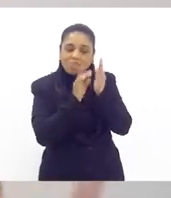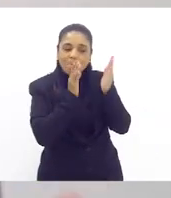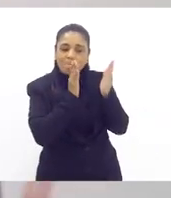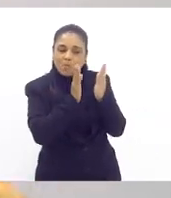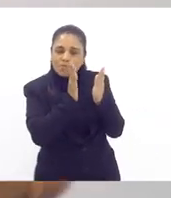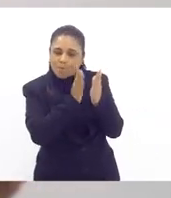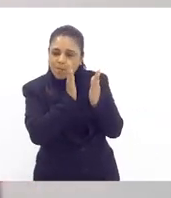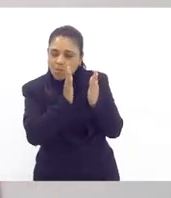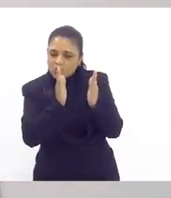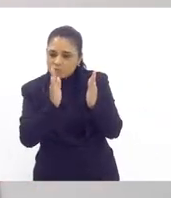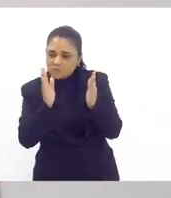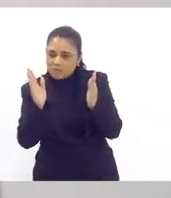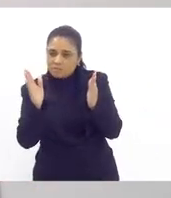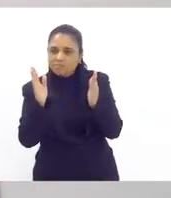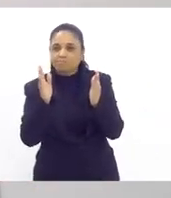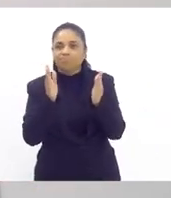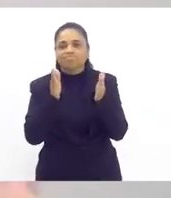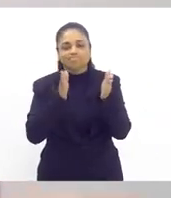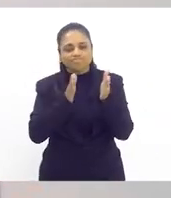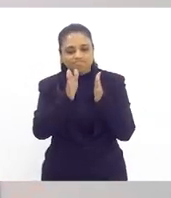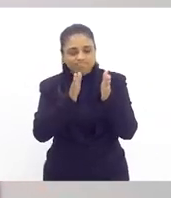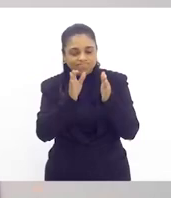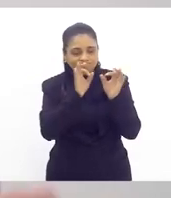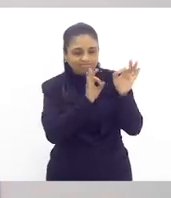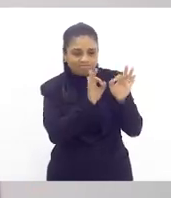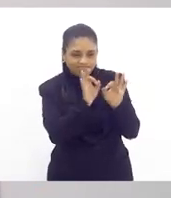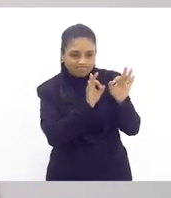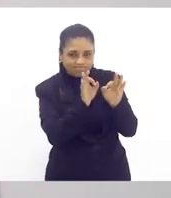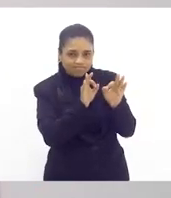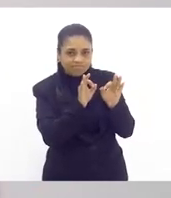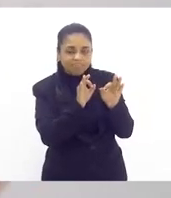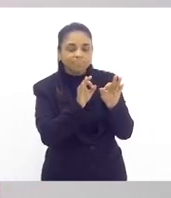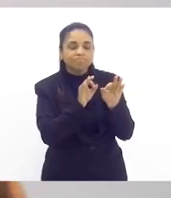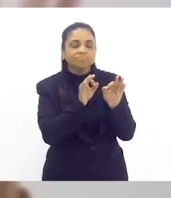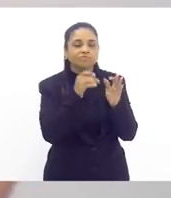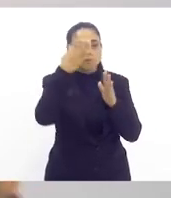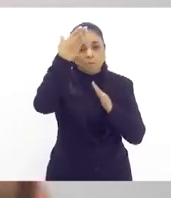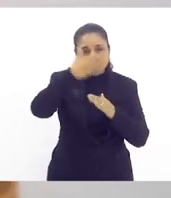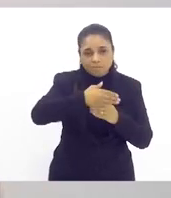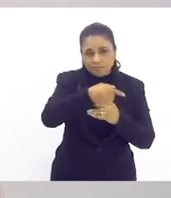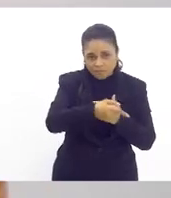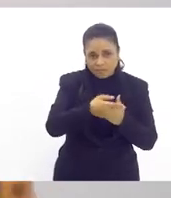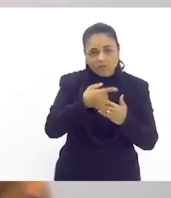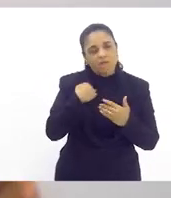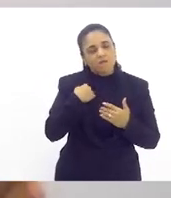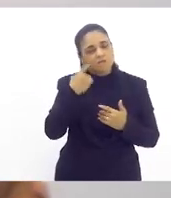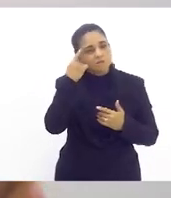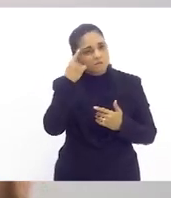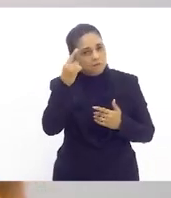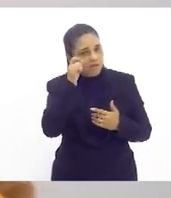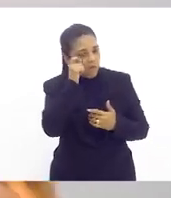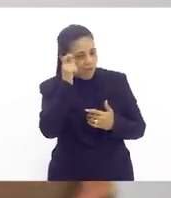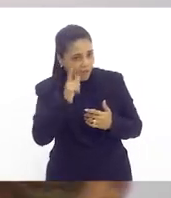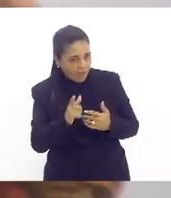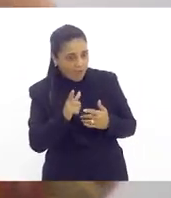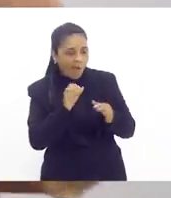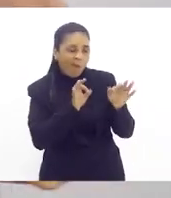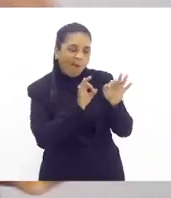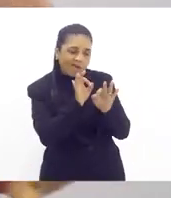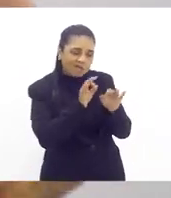de escuta e que e de comprovação Então é só para a gente ficar nesse radar então o tempo é o tempo de